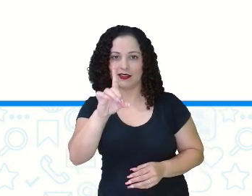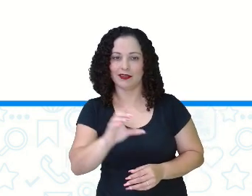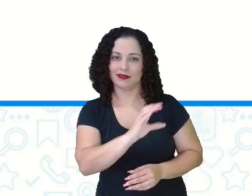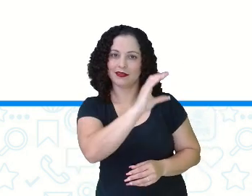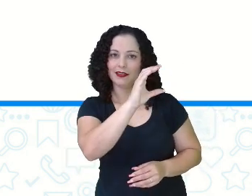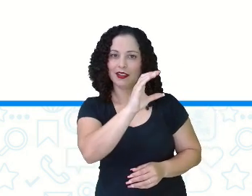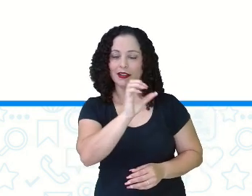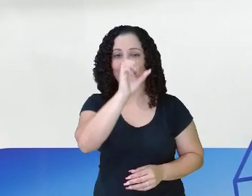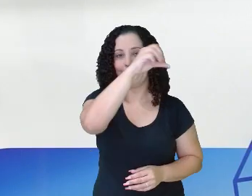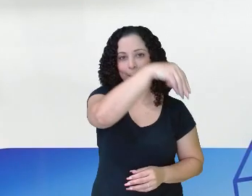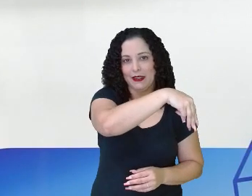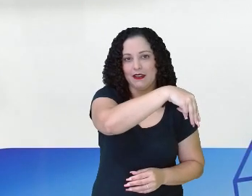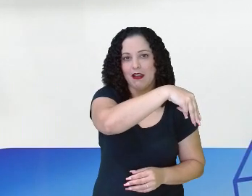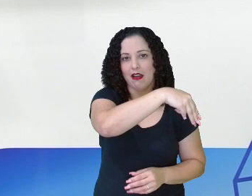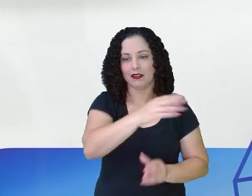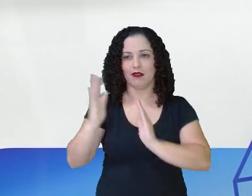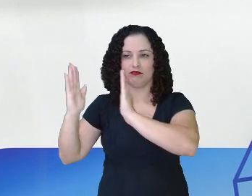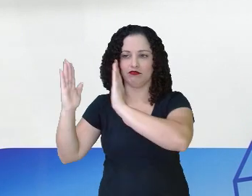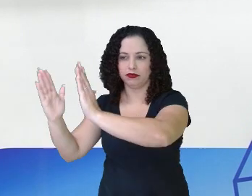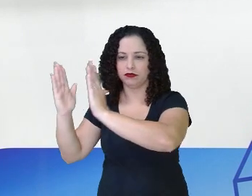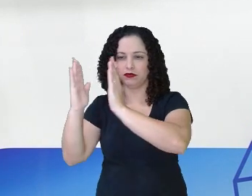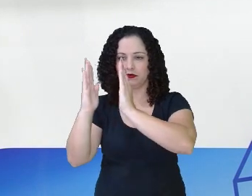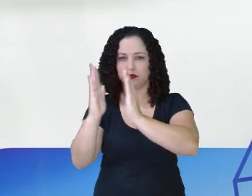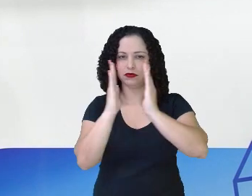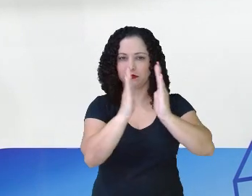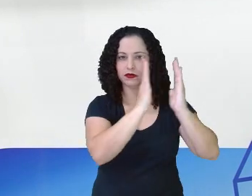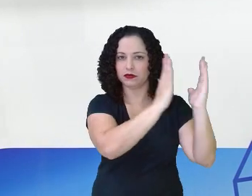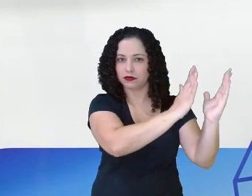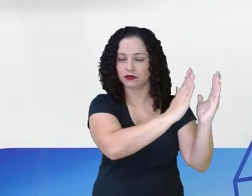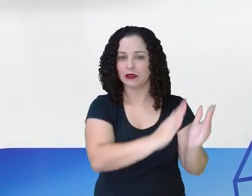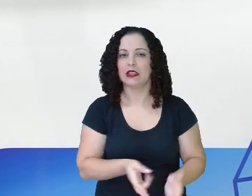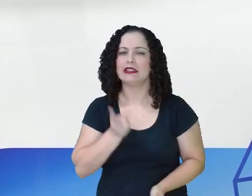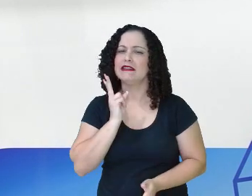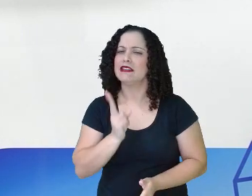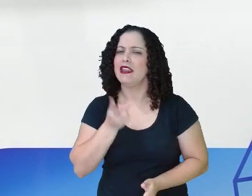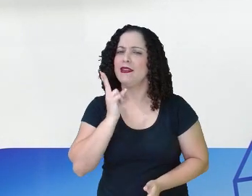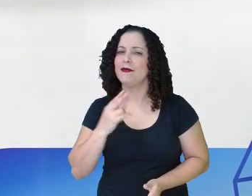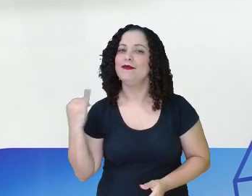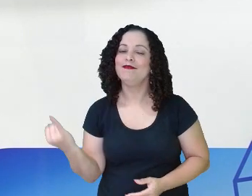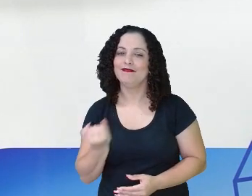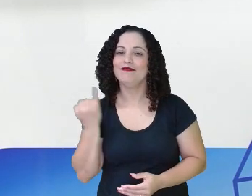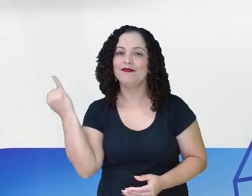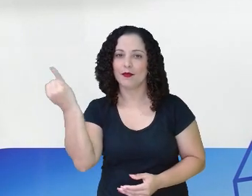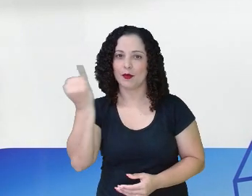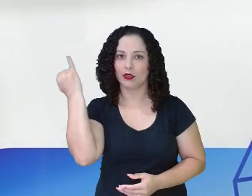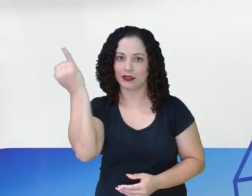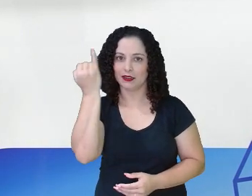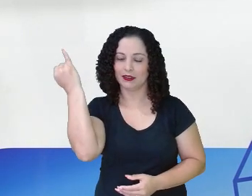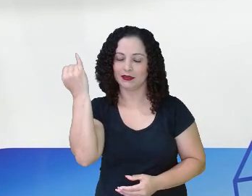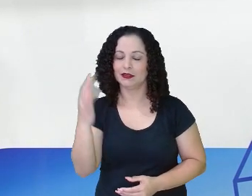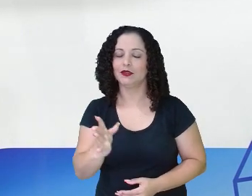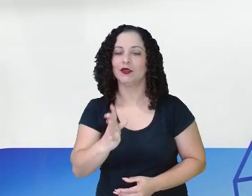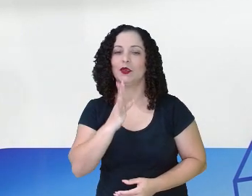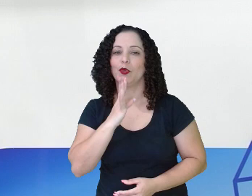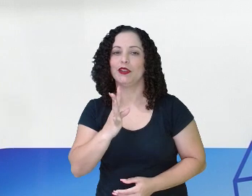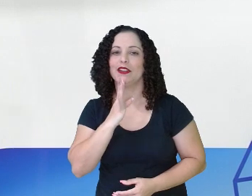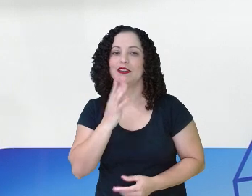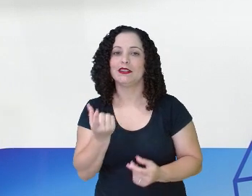e milhar com milhar. Dica básica de todas as operações, é importante a gente ver o